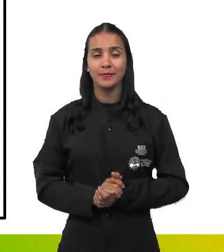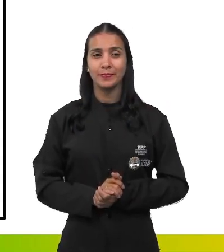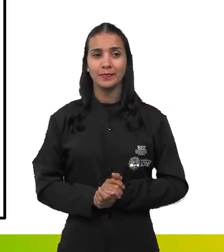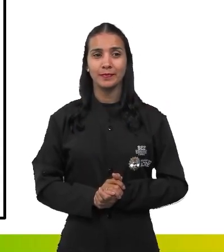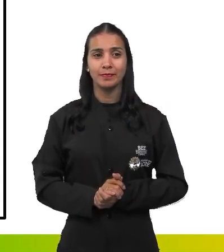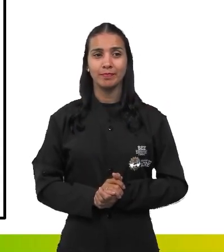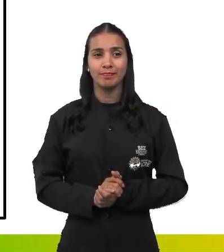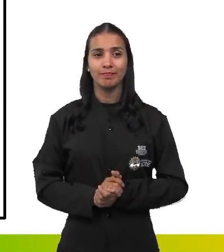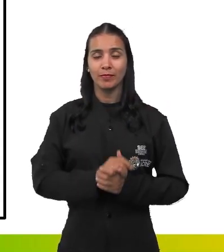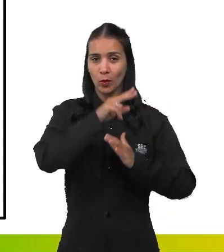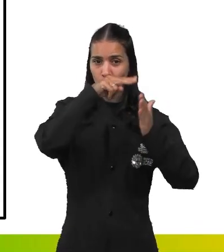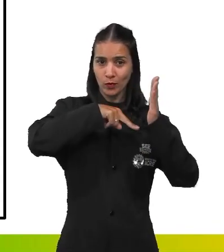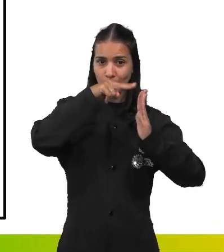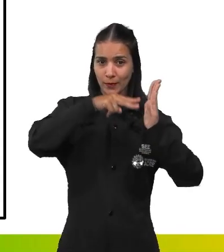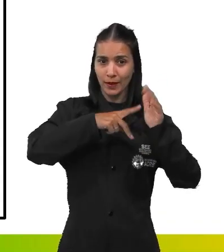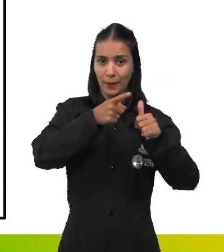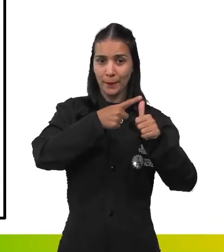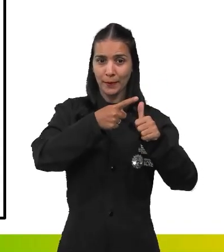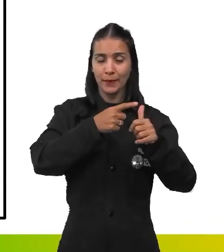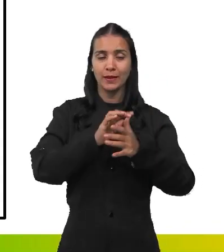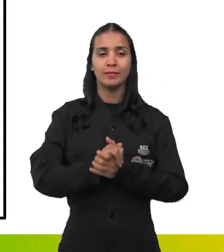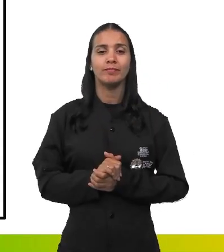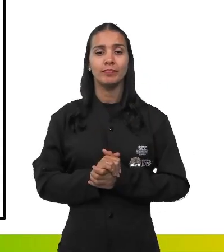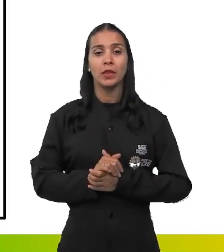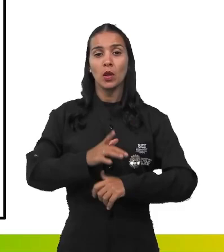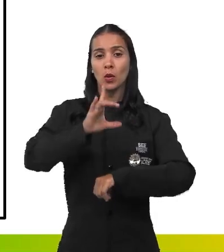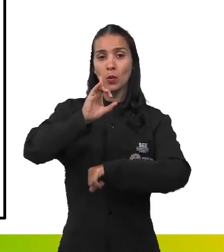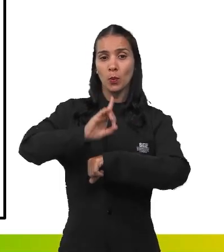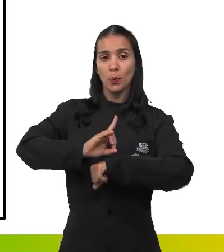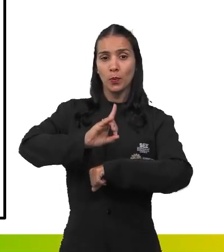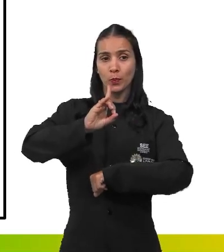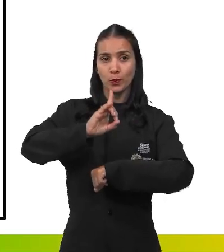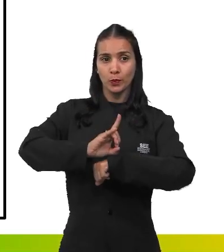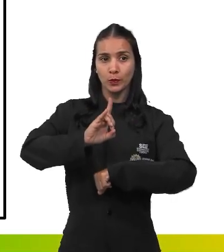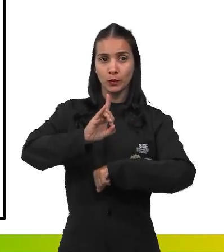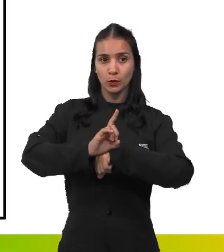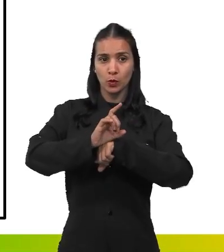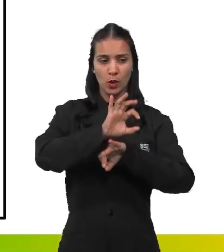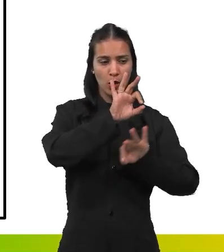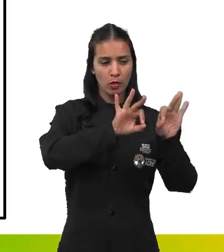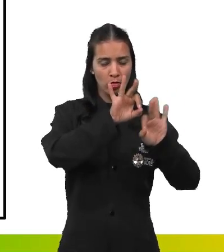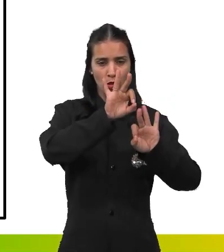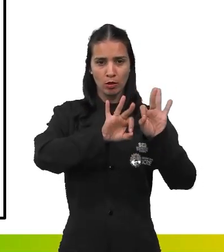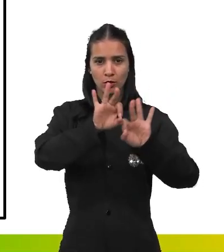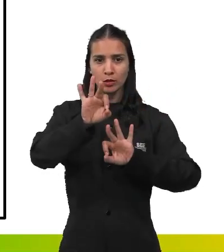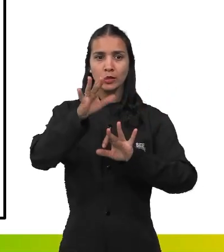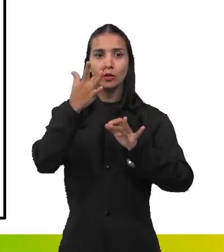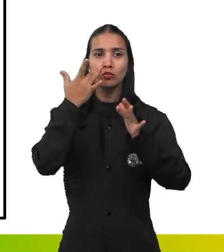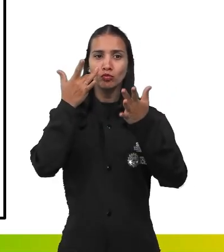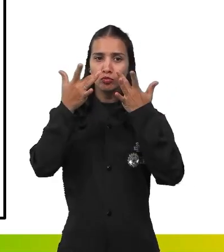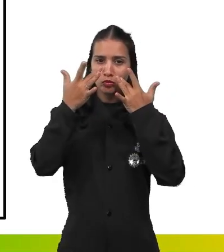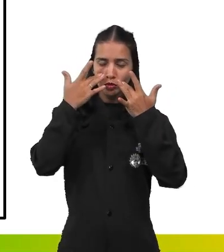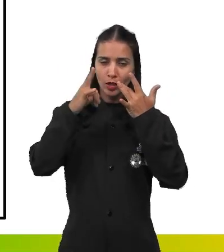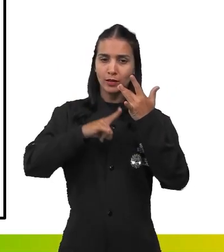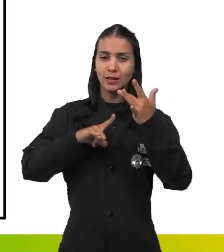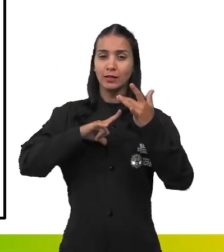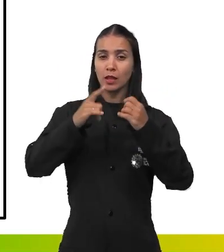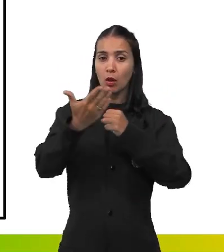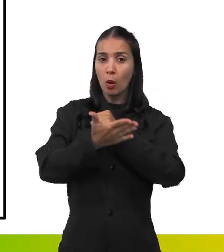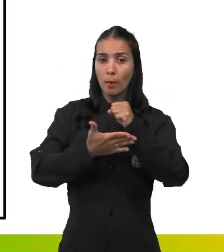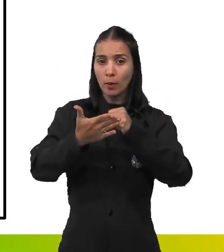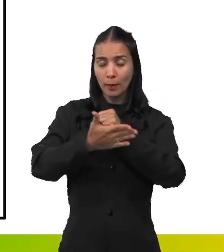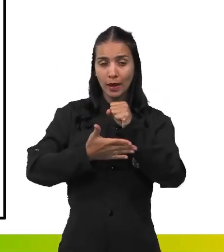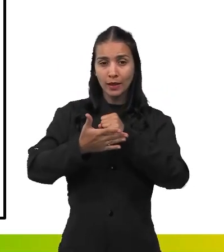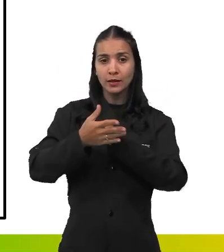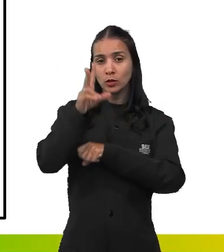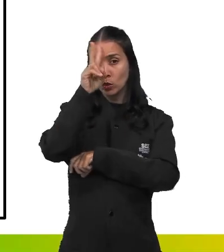Vamos ler aqui. Uma diretora está montando uma nova peça baseada em mitologia e quer torná-la atraente para